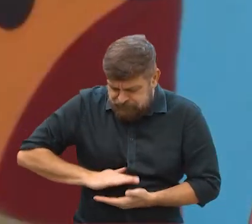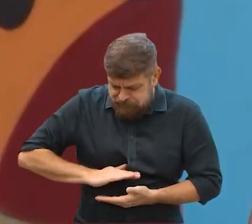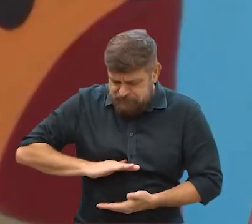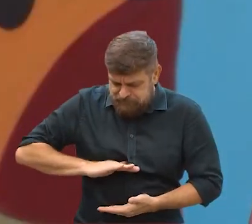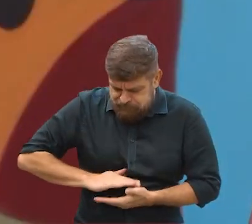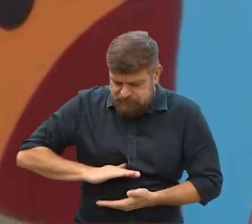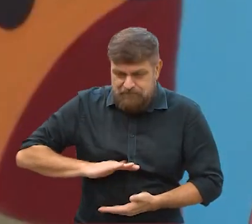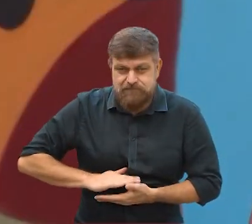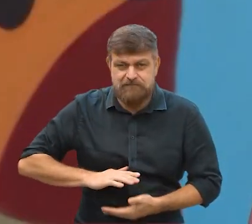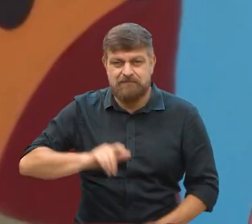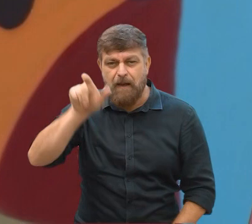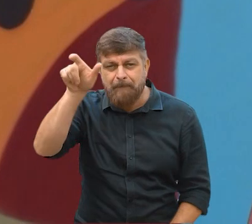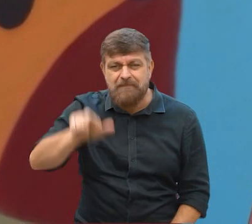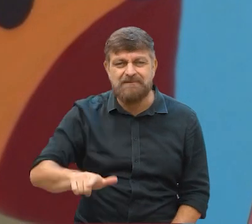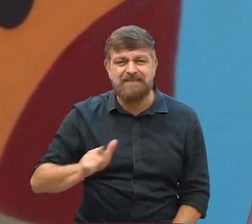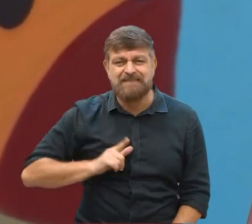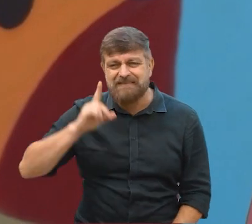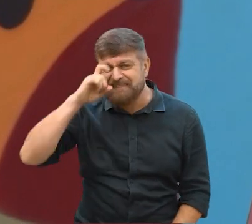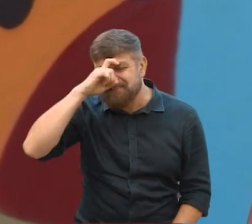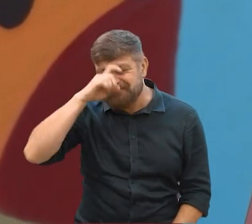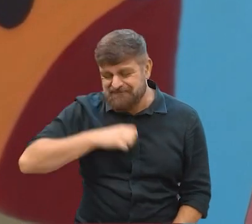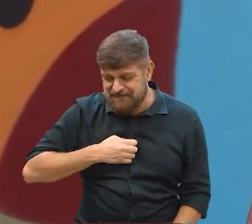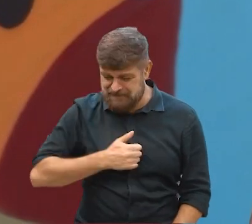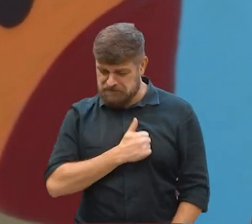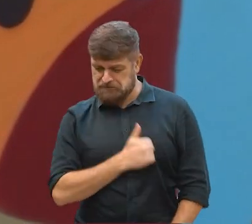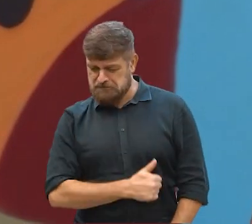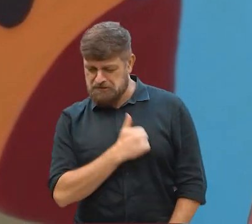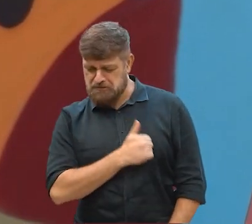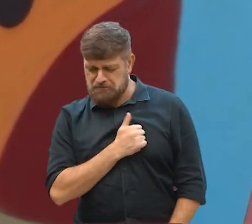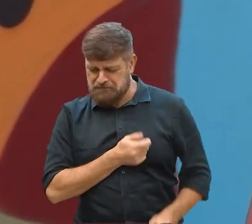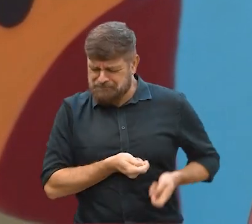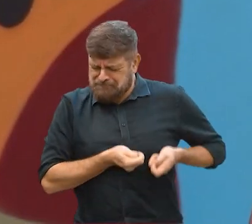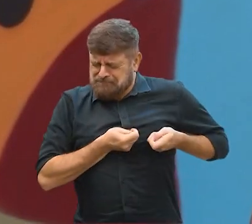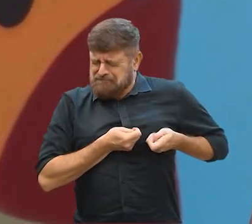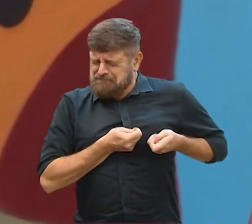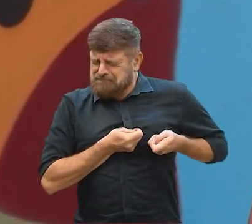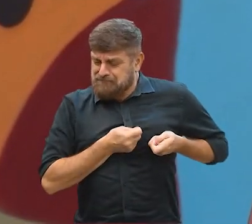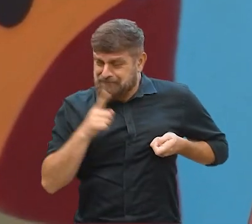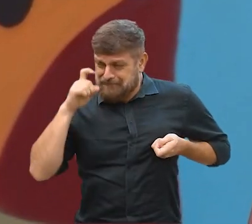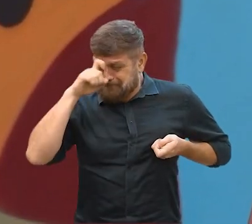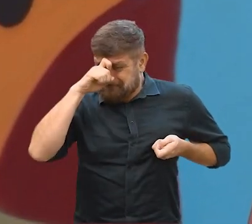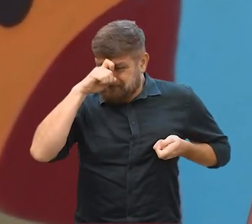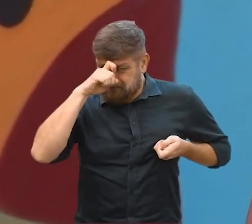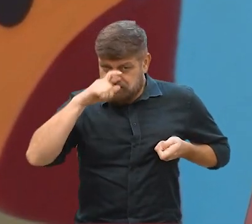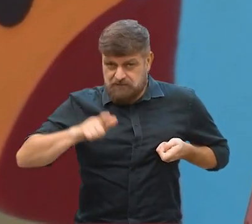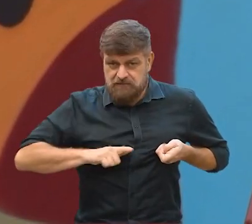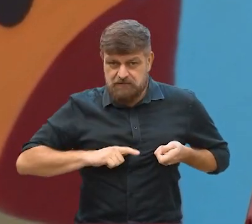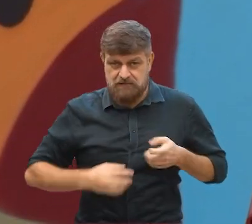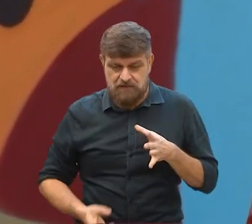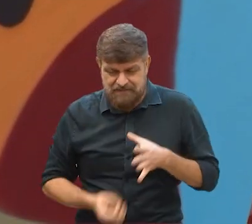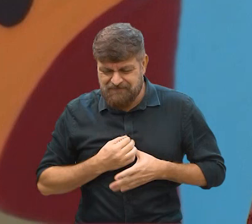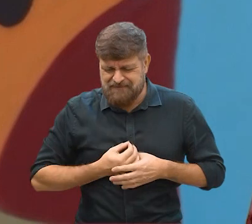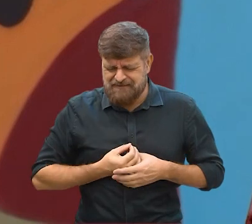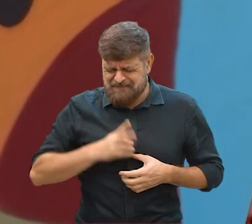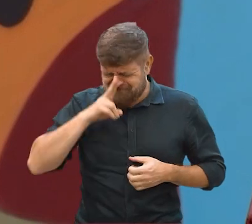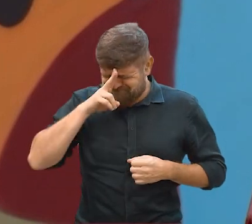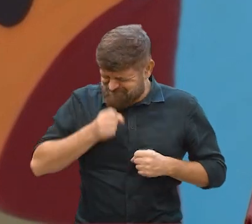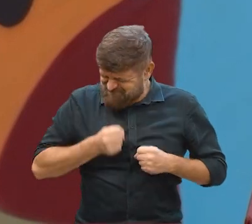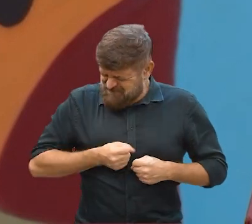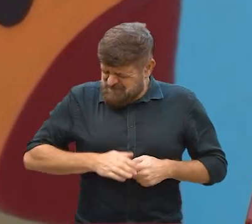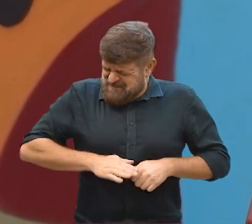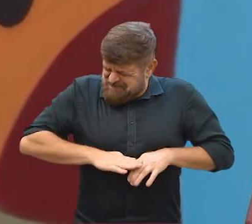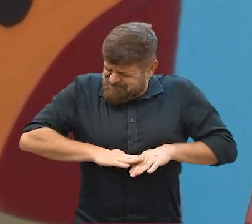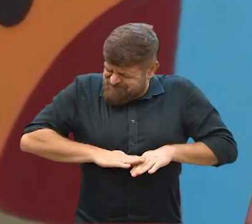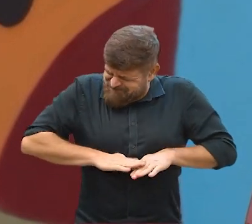em pessoas que têm dificuldade, têm constipação intestinal, dificuldade para evacuar. Devido à força, à necessidade